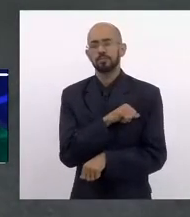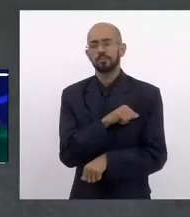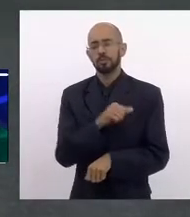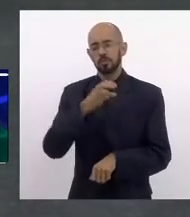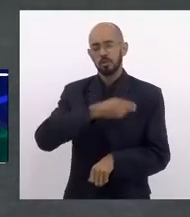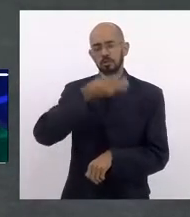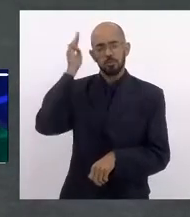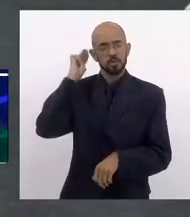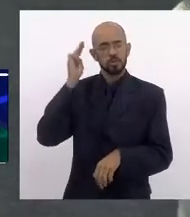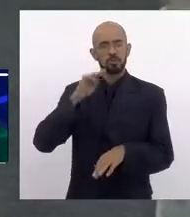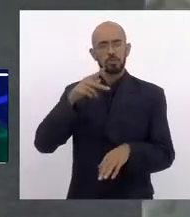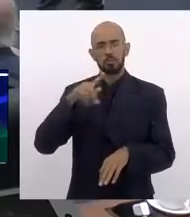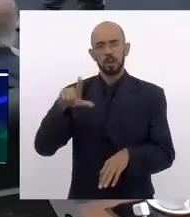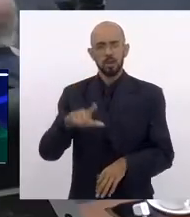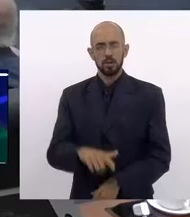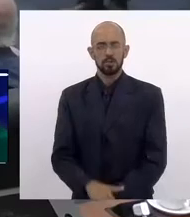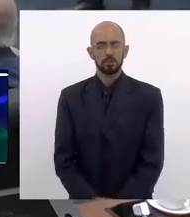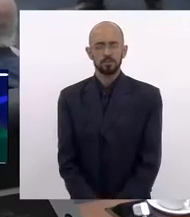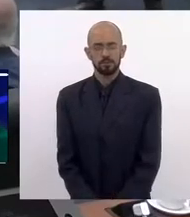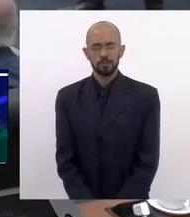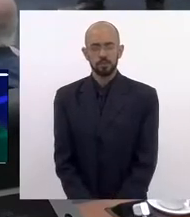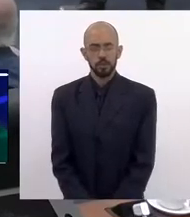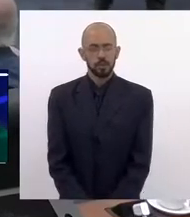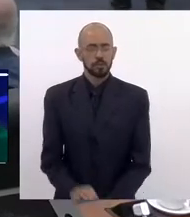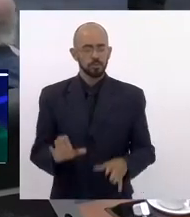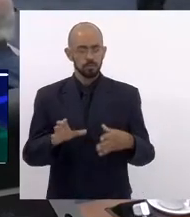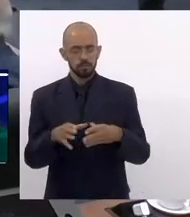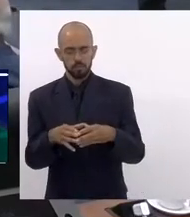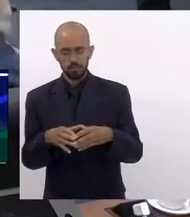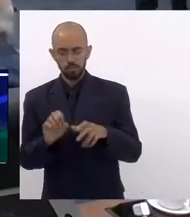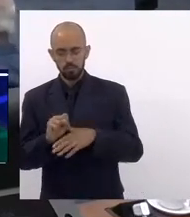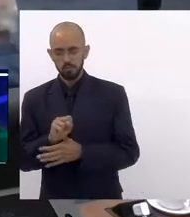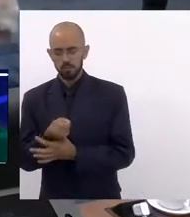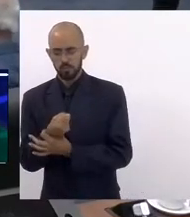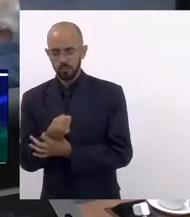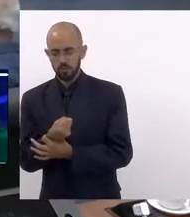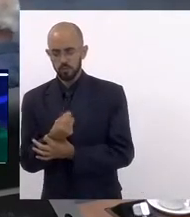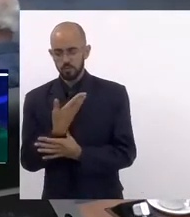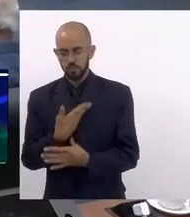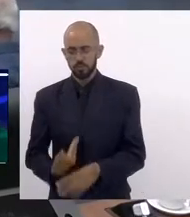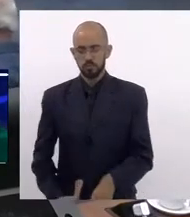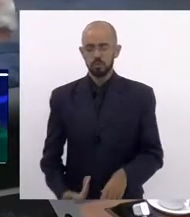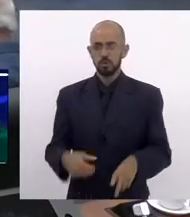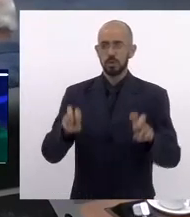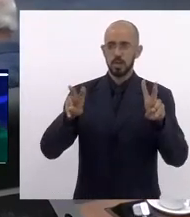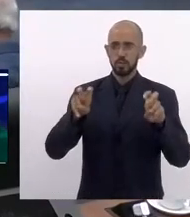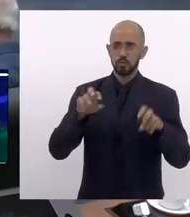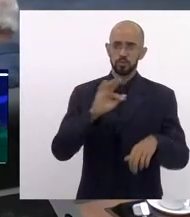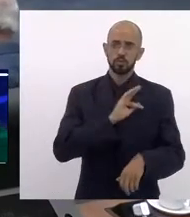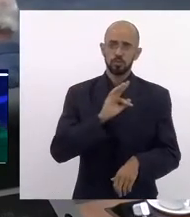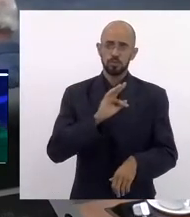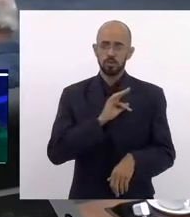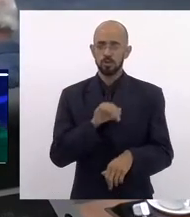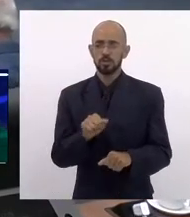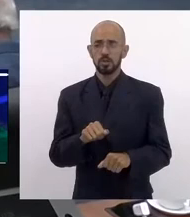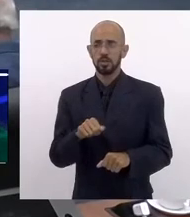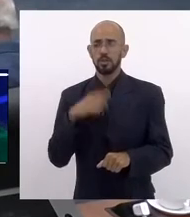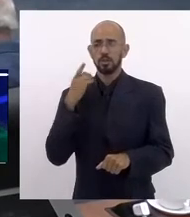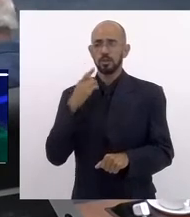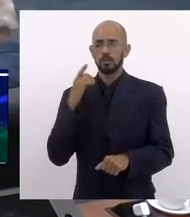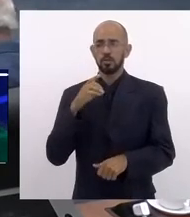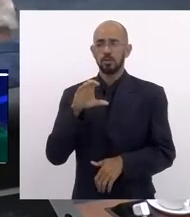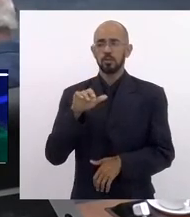pelo projeto. Pela Comissão de Segurança Pública, Assuntos de Polícia, deputado delegado